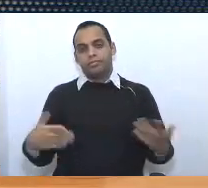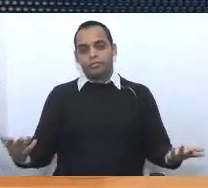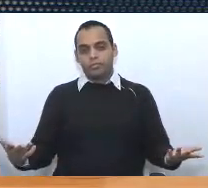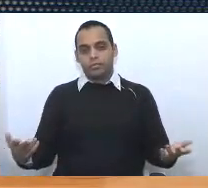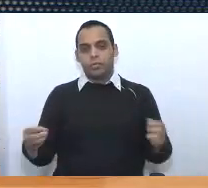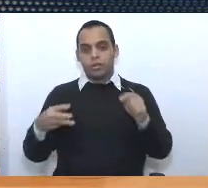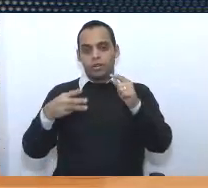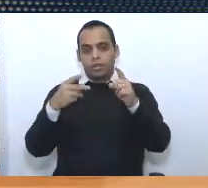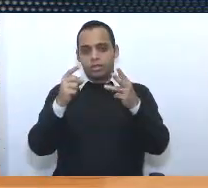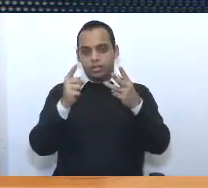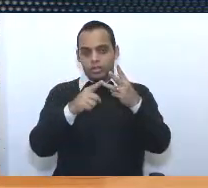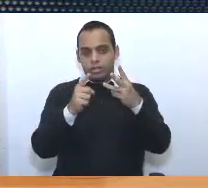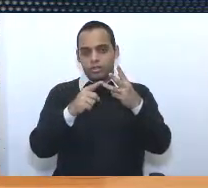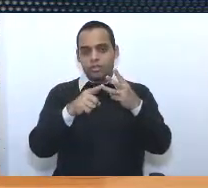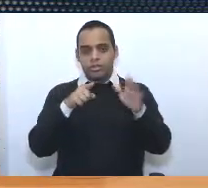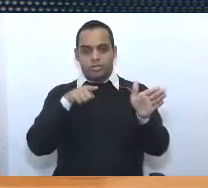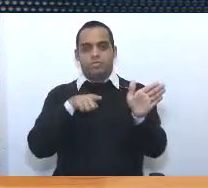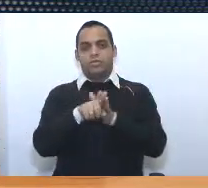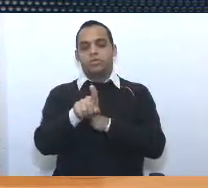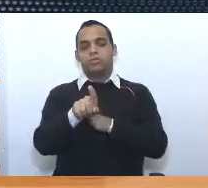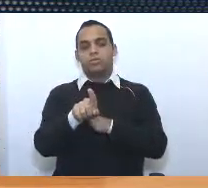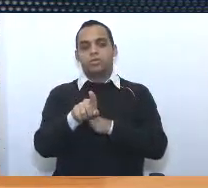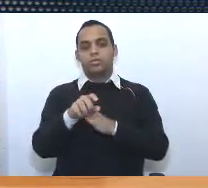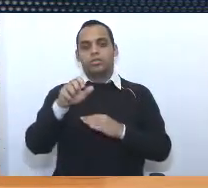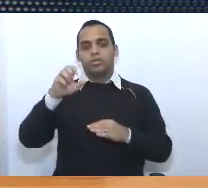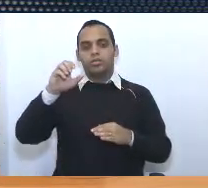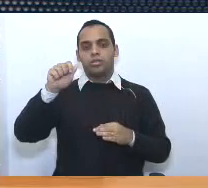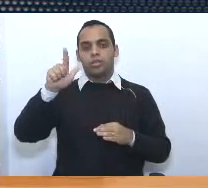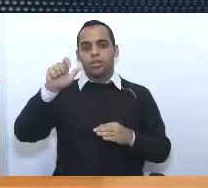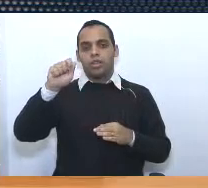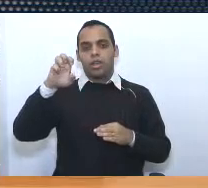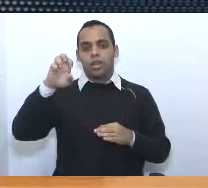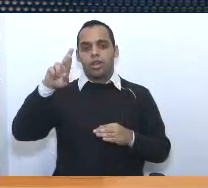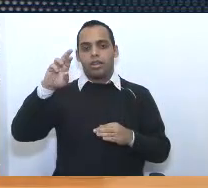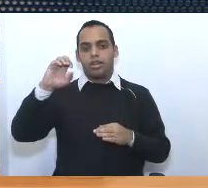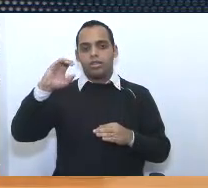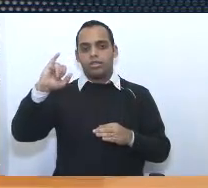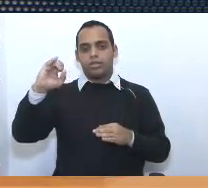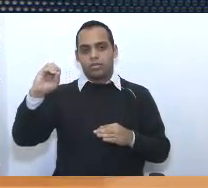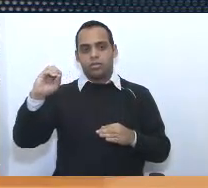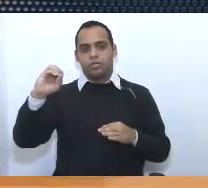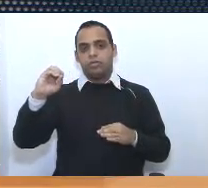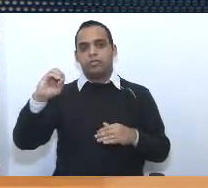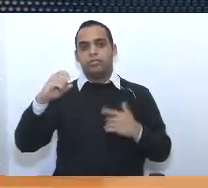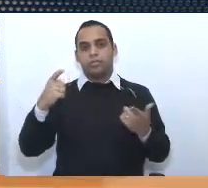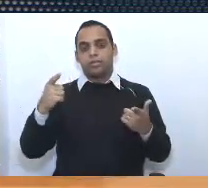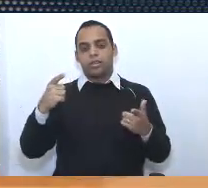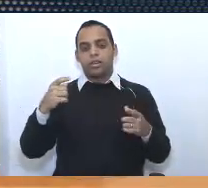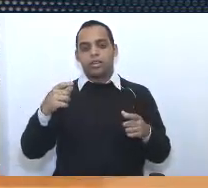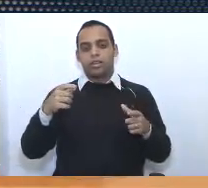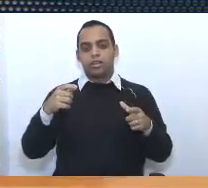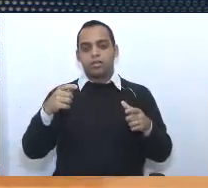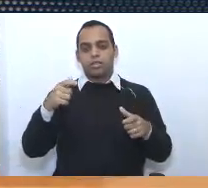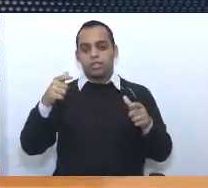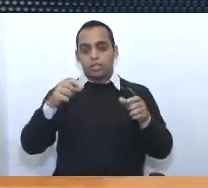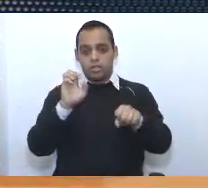terceira pergunta que o vereador Laércio Santos fez, a Defensoria Pública Municipal.